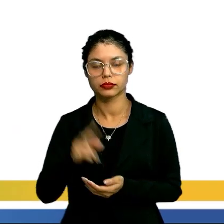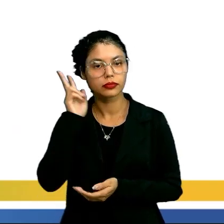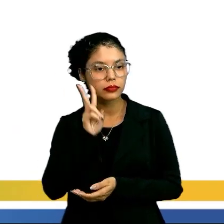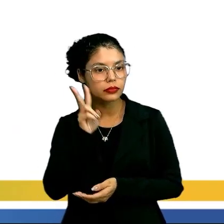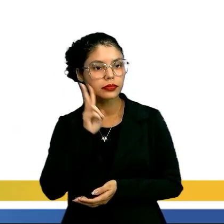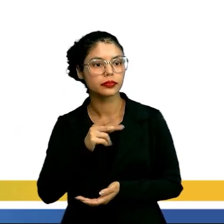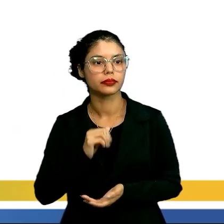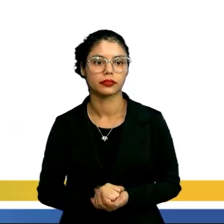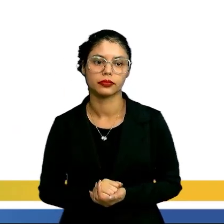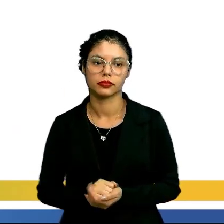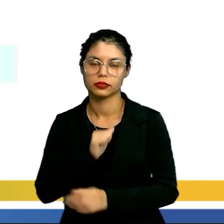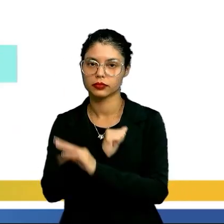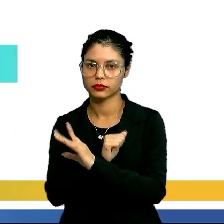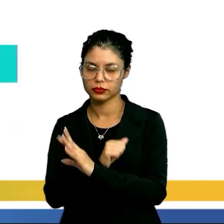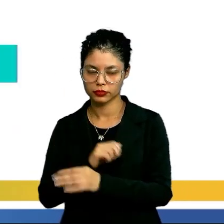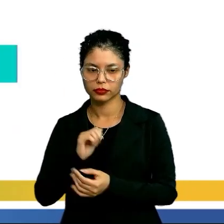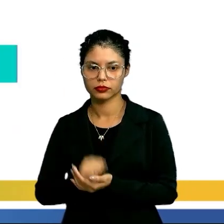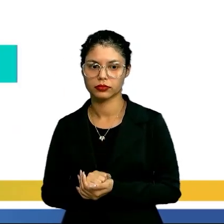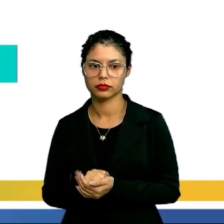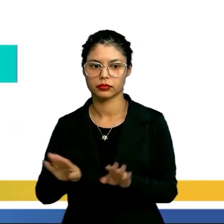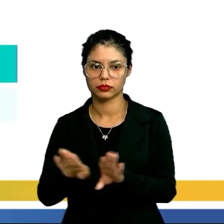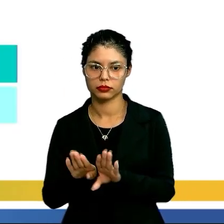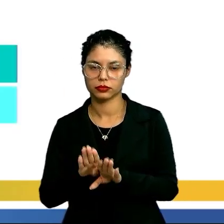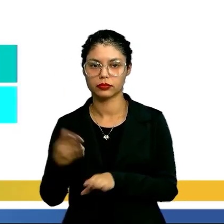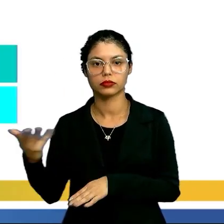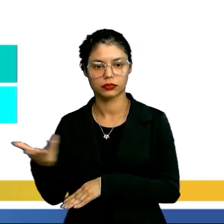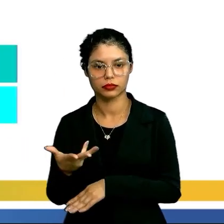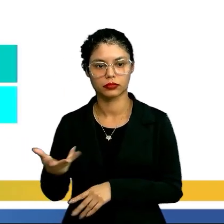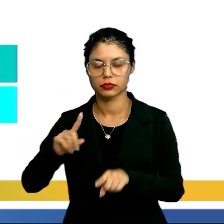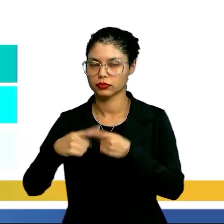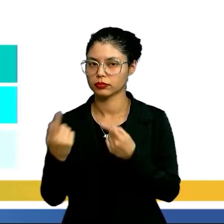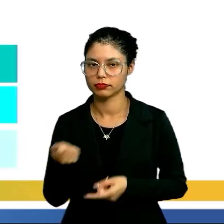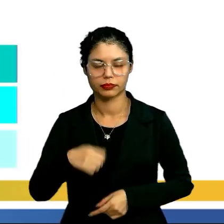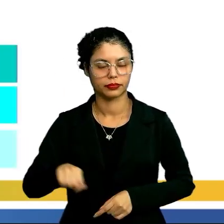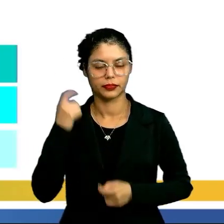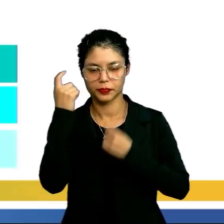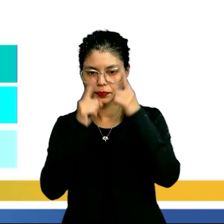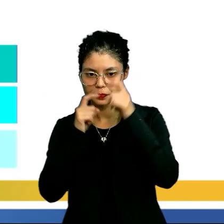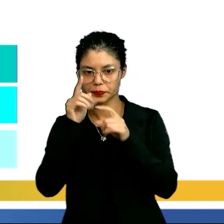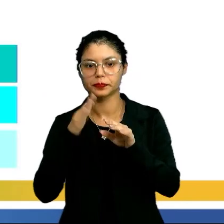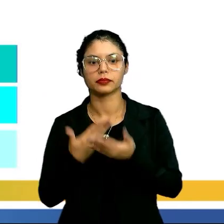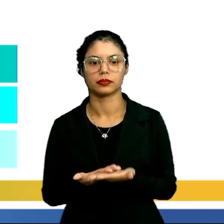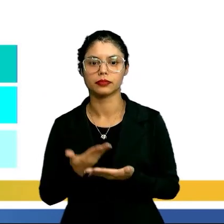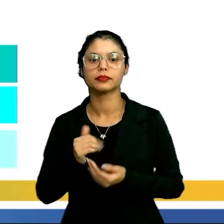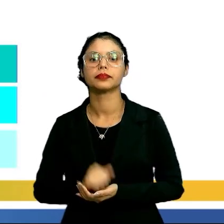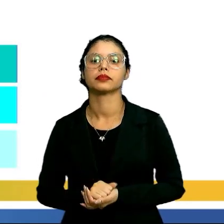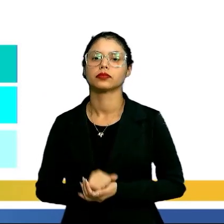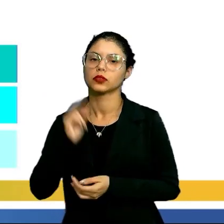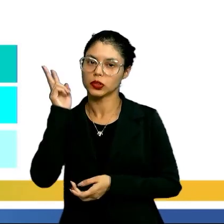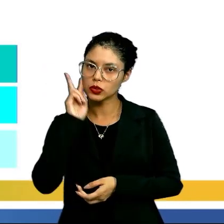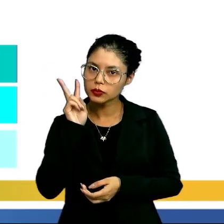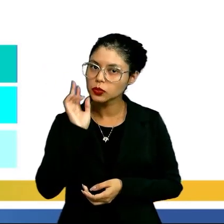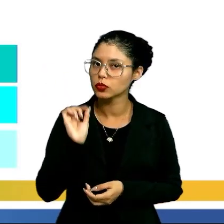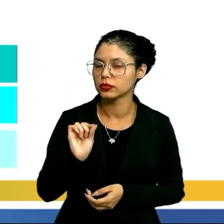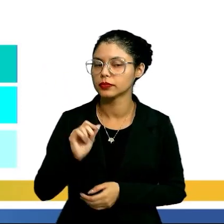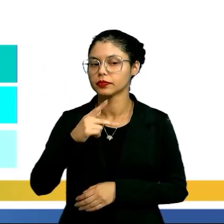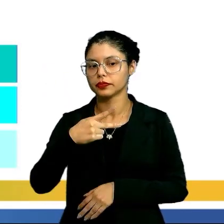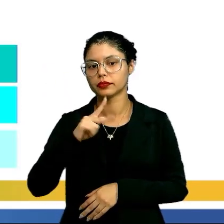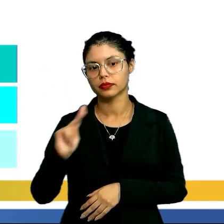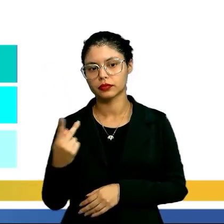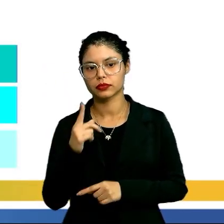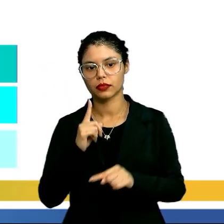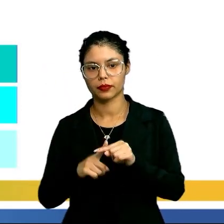de ácidos e OH- é concentração de base. Mas a gente não precisa se preocupar com isso, tá? É só se lembrar que pH